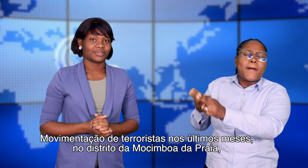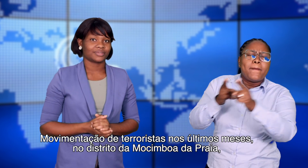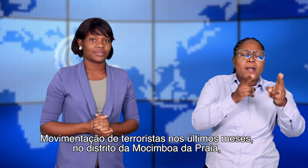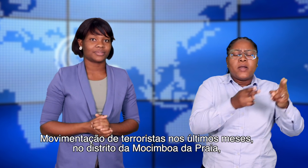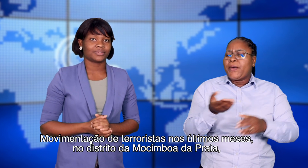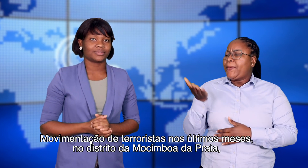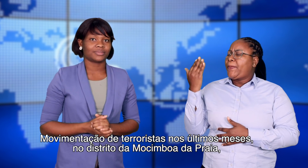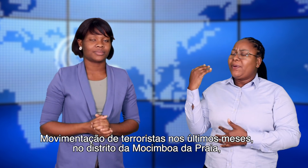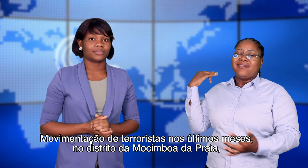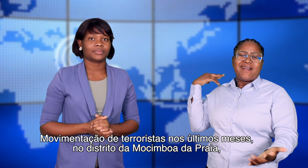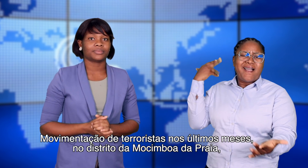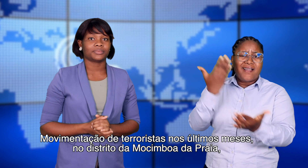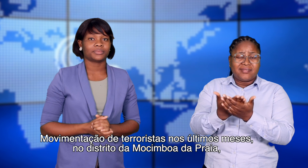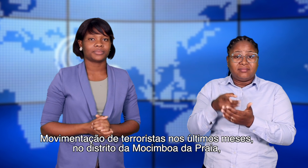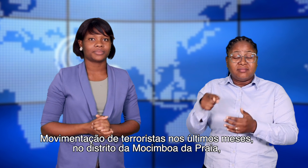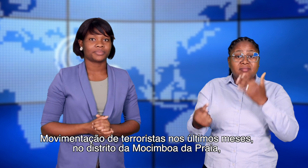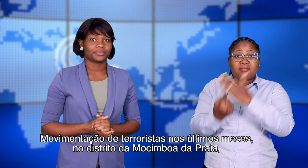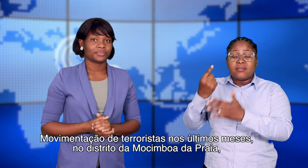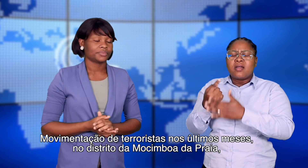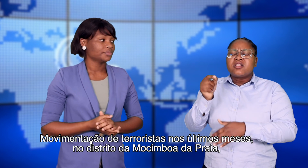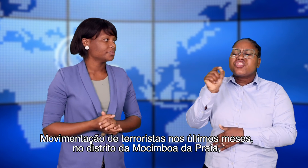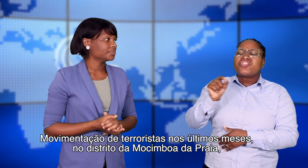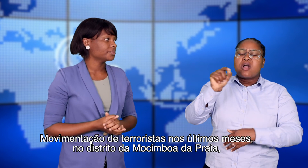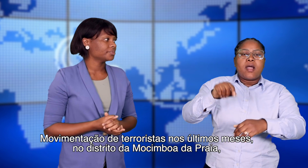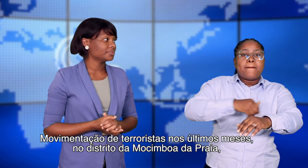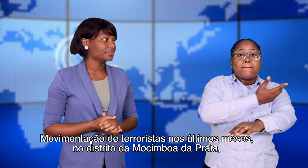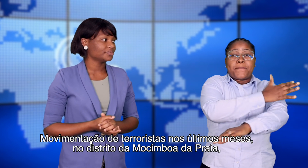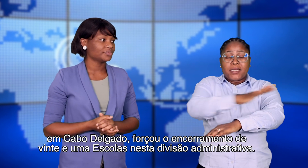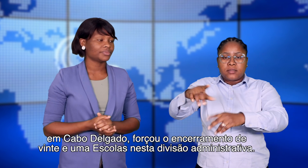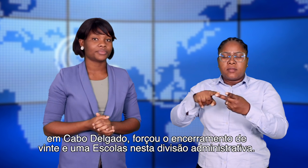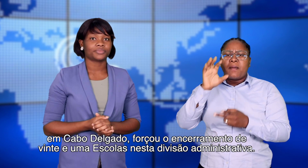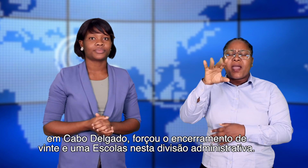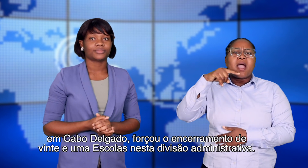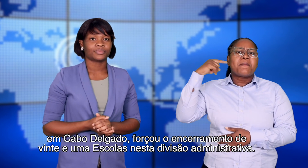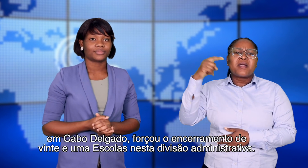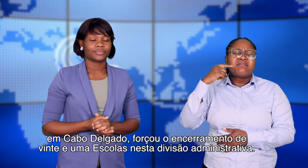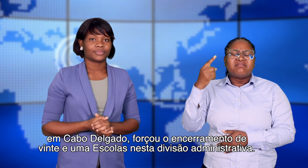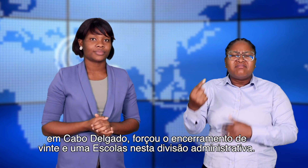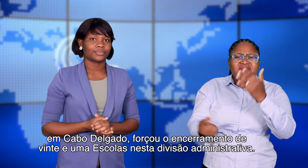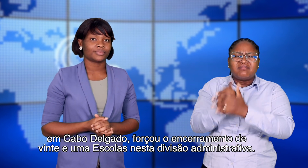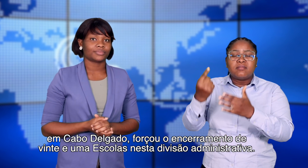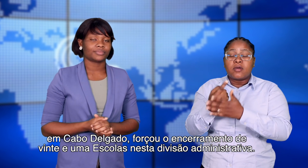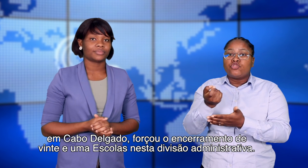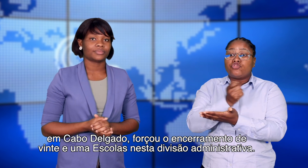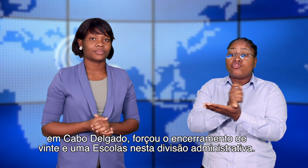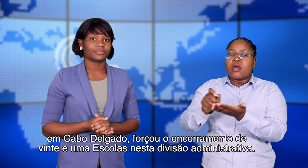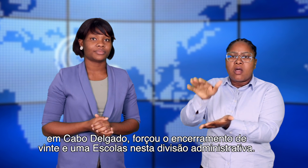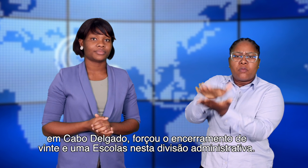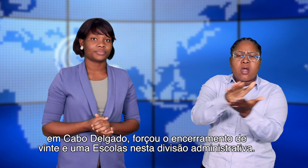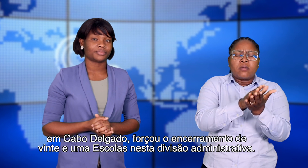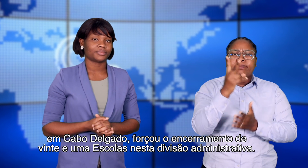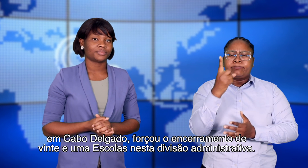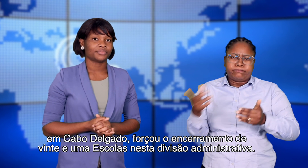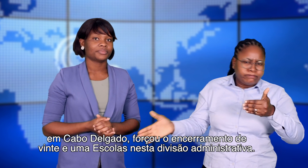Movimentação de terroristas nos últimos meses nos distritos de Mocímboa da Praia, em Cabo Delgado, forçou o encerramento de